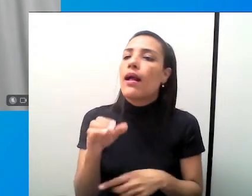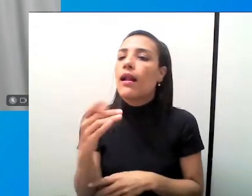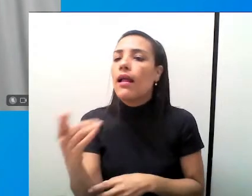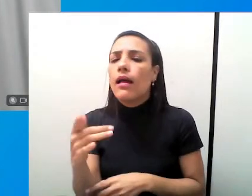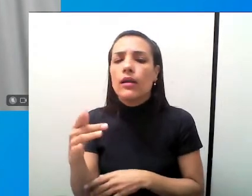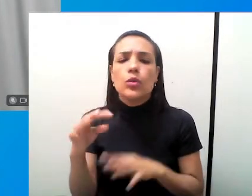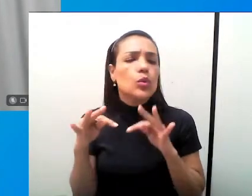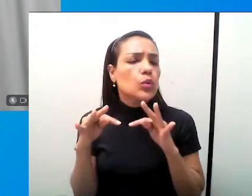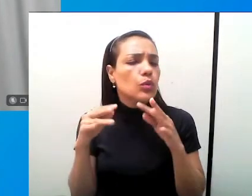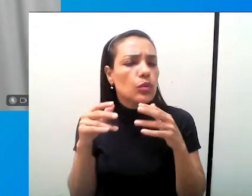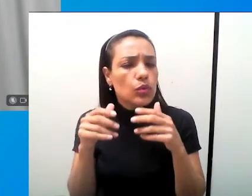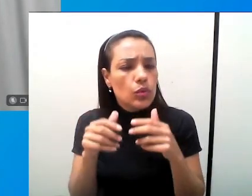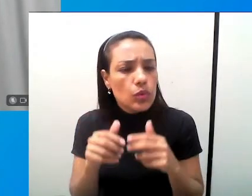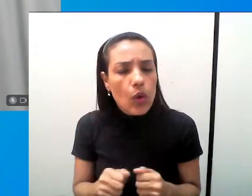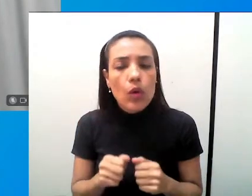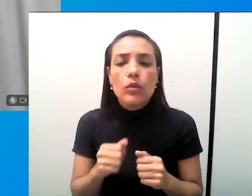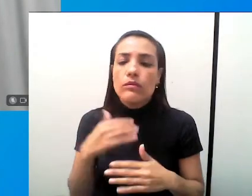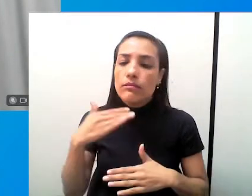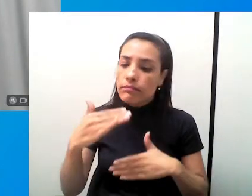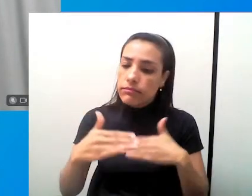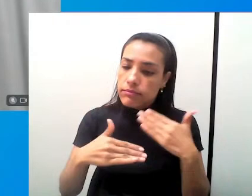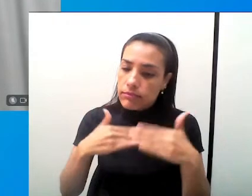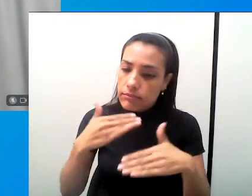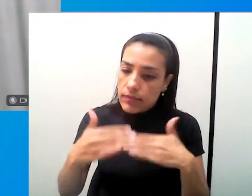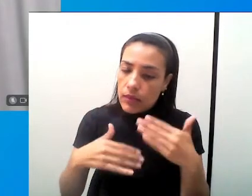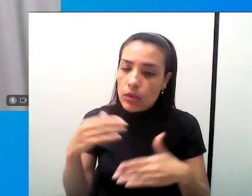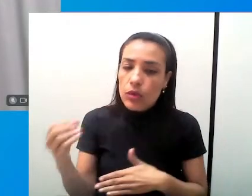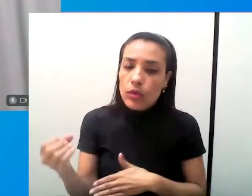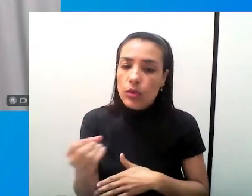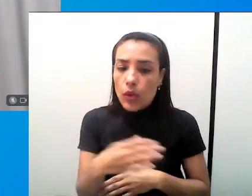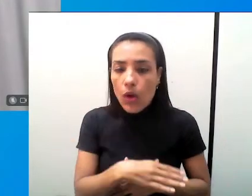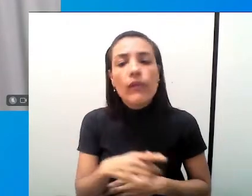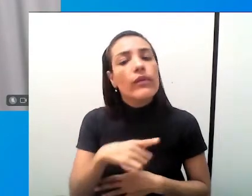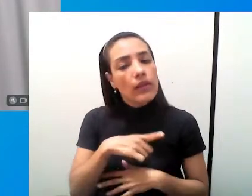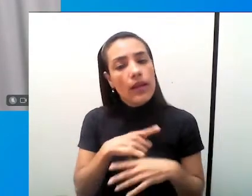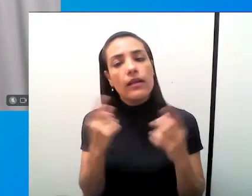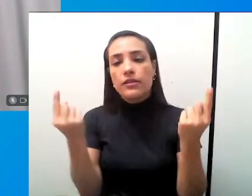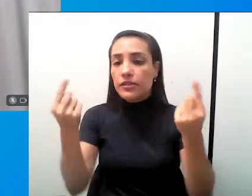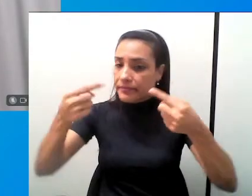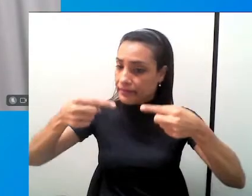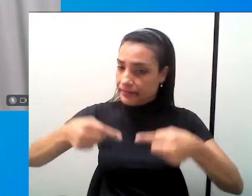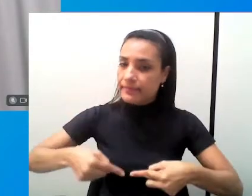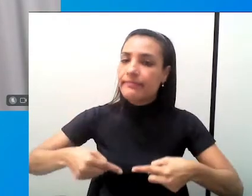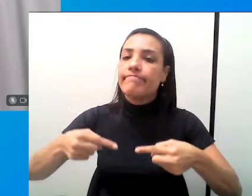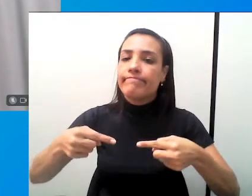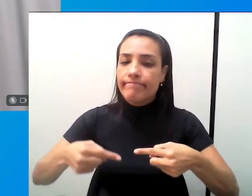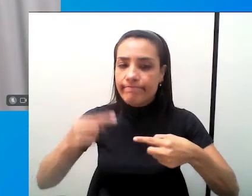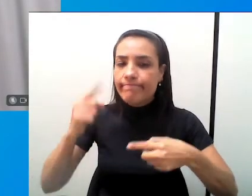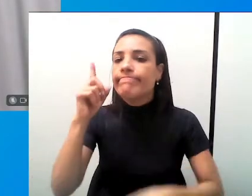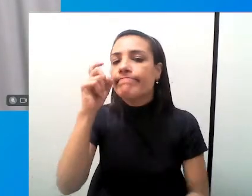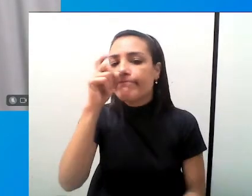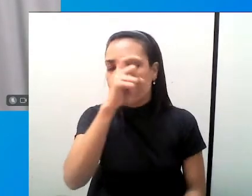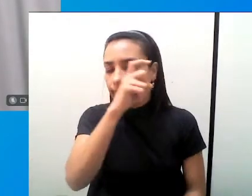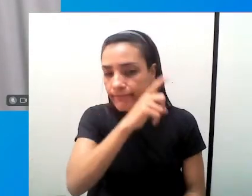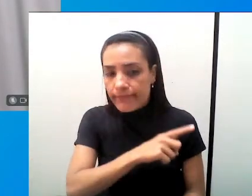novo gera, né, alguns desafios, nós tivemos também. O primeiro deles